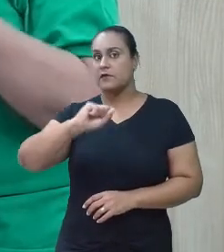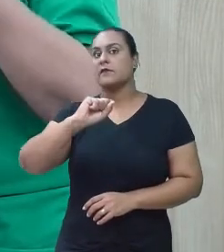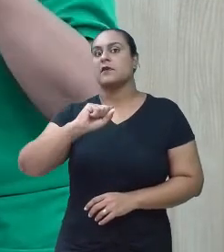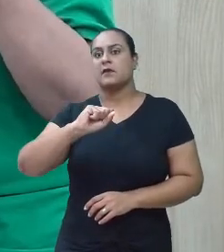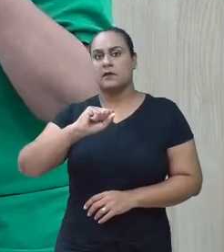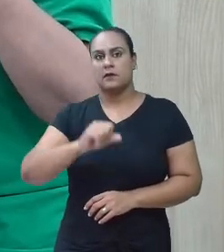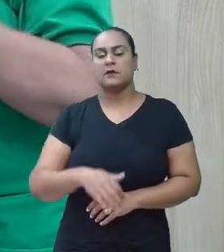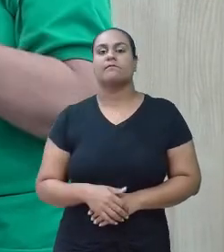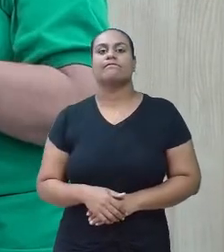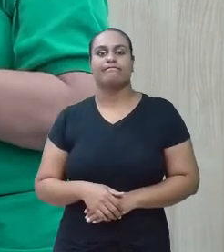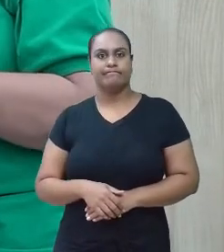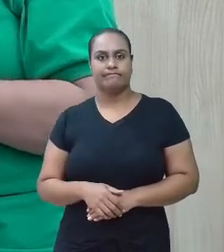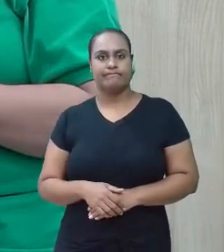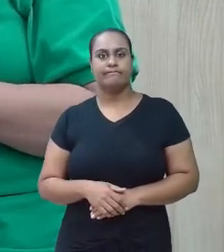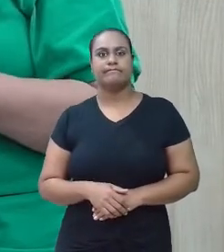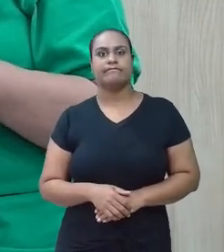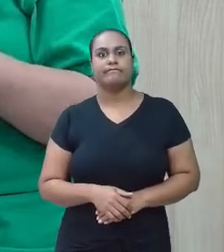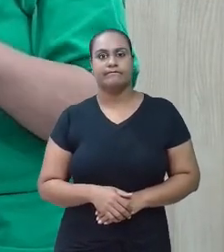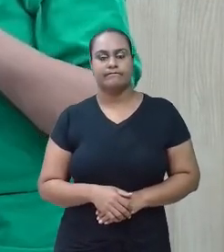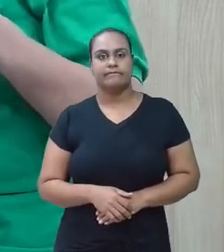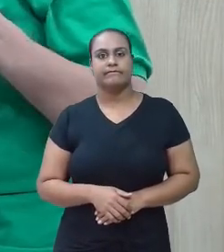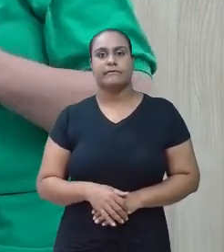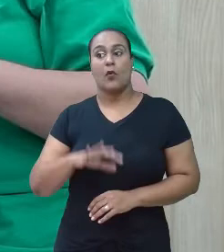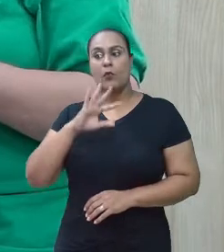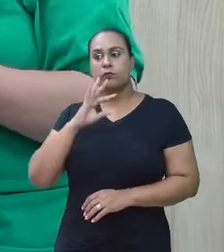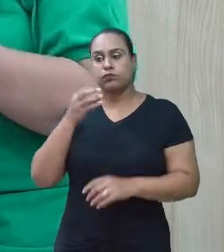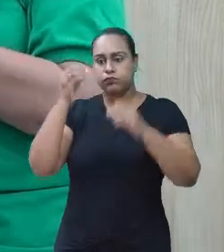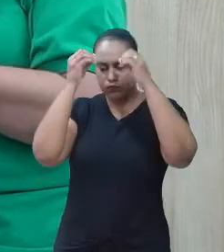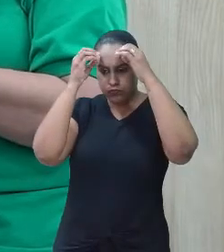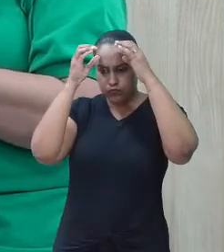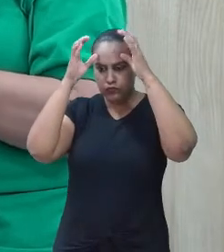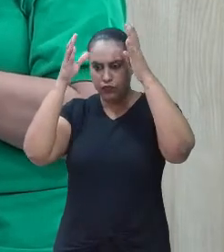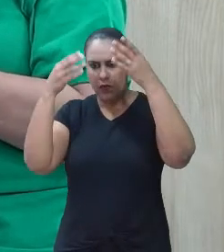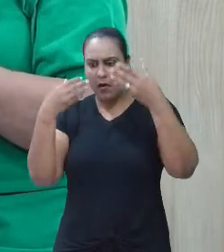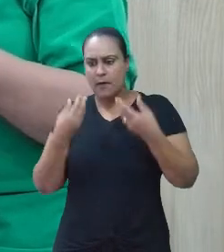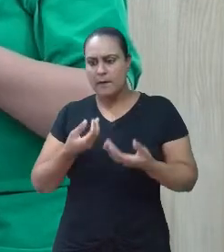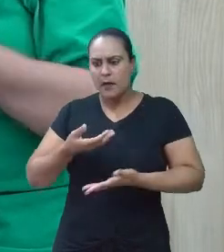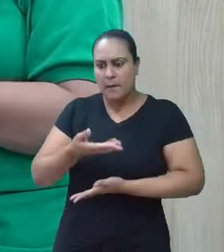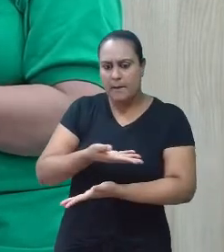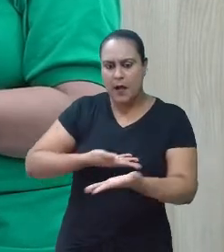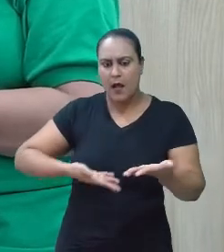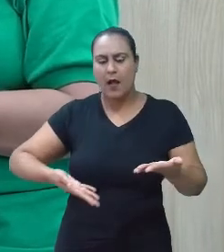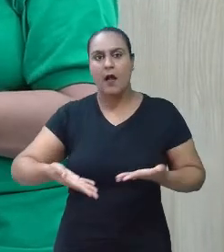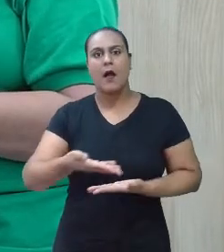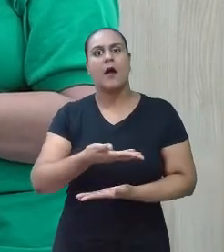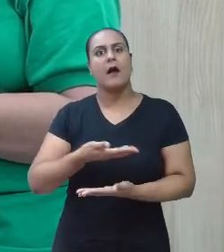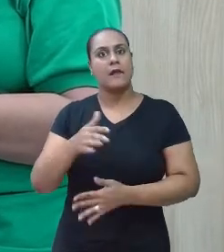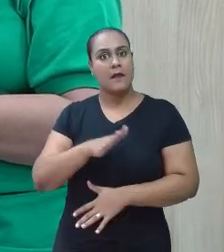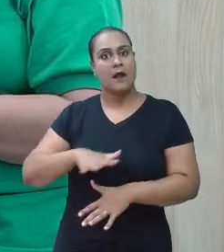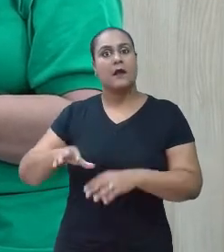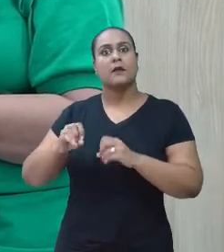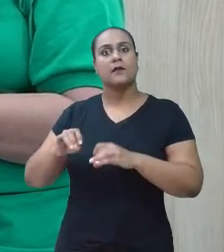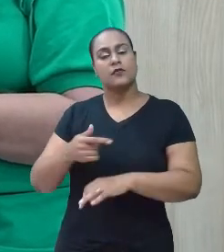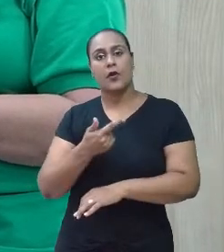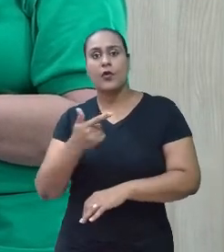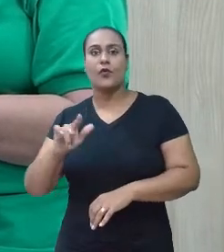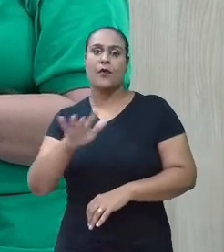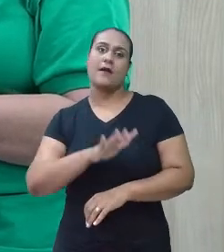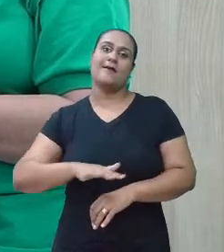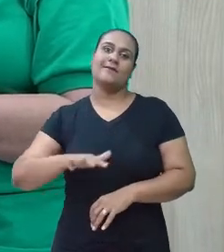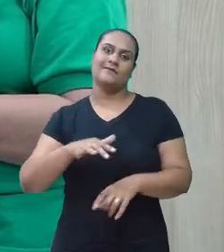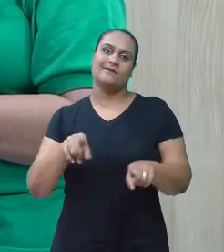né, ele deixou muito o seu legado aqui, não só na educação, mas nessas outras contribuições.